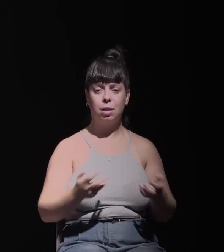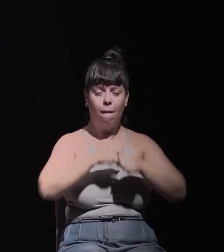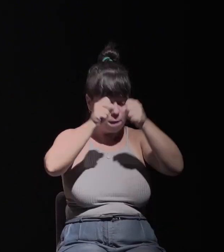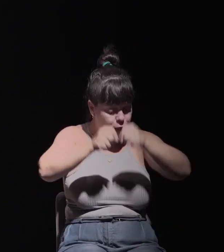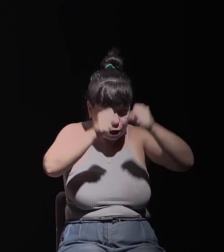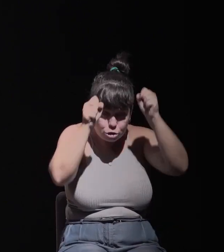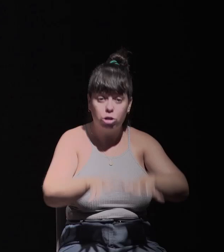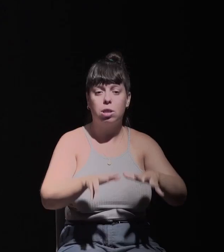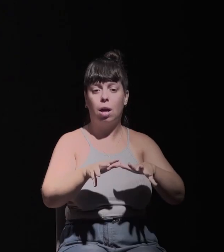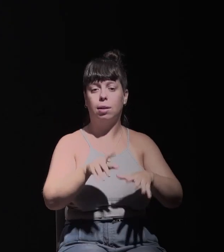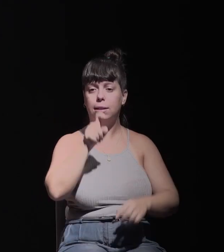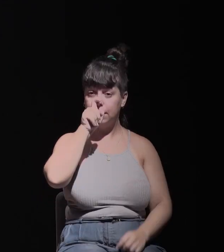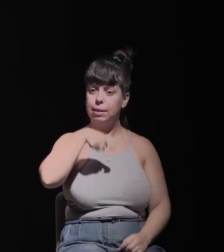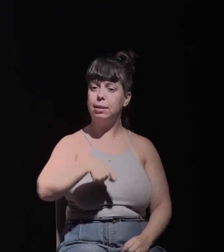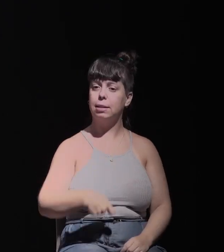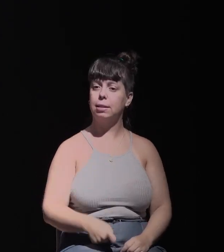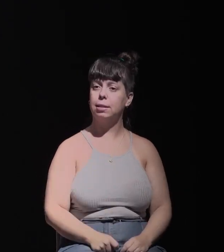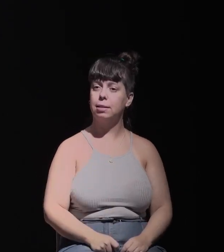feitiçaria,